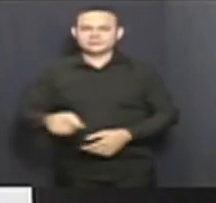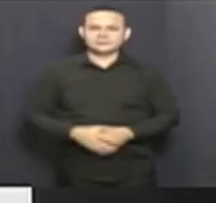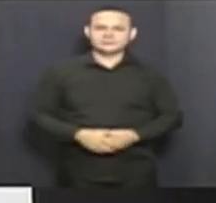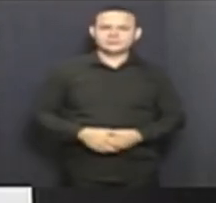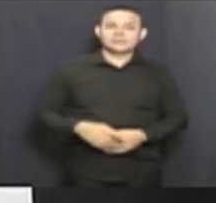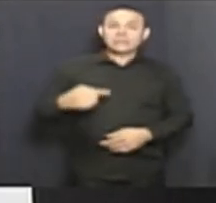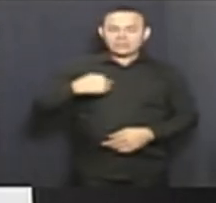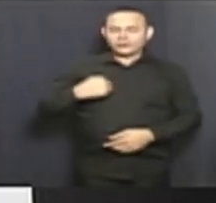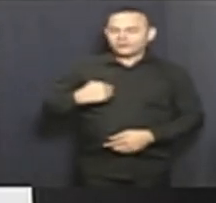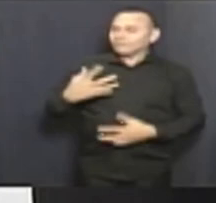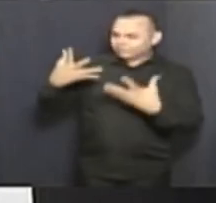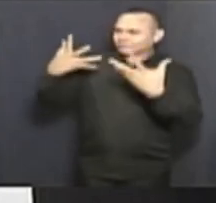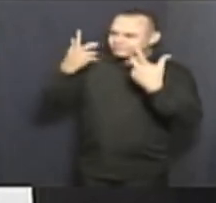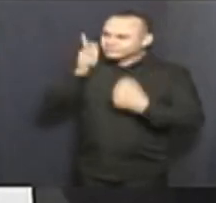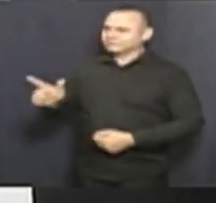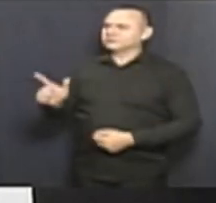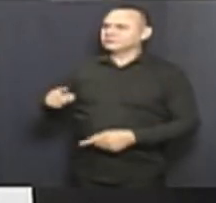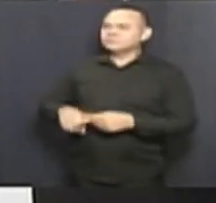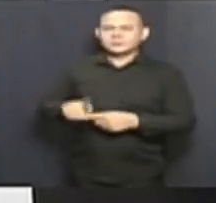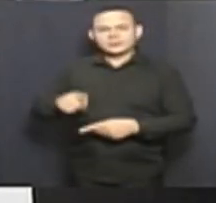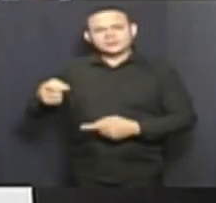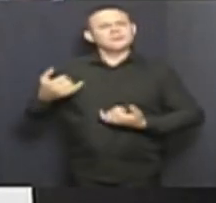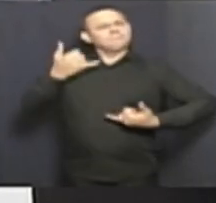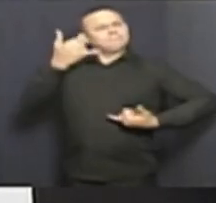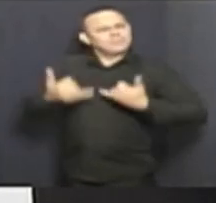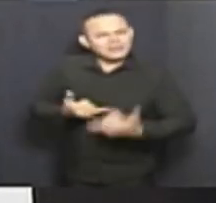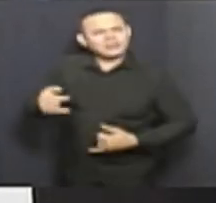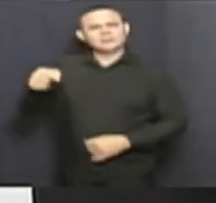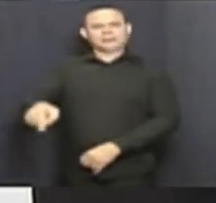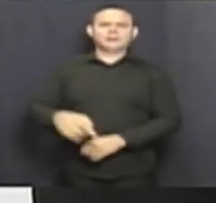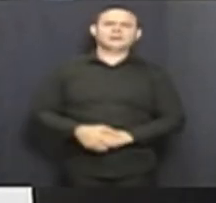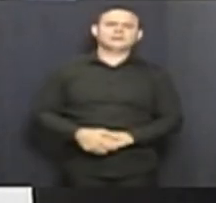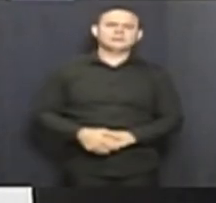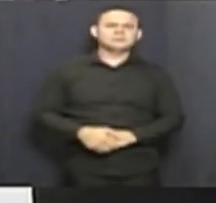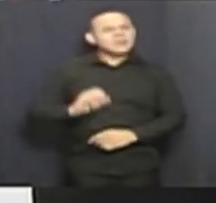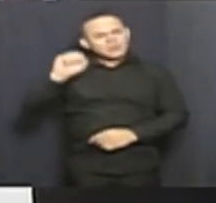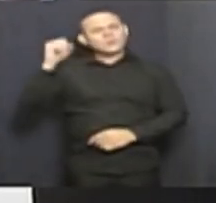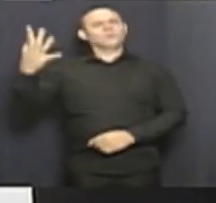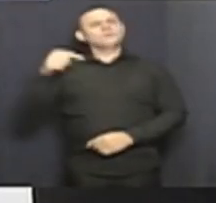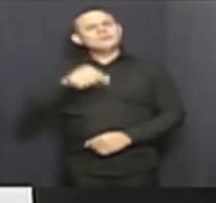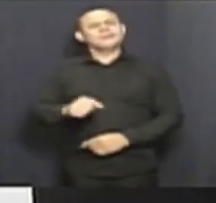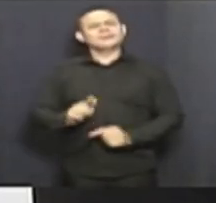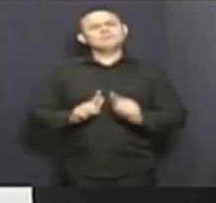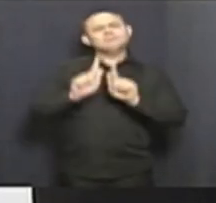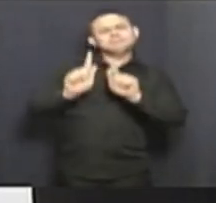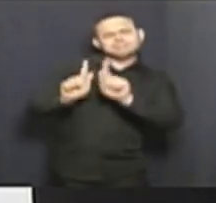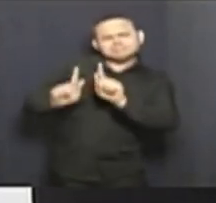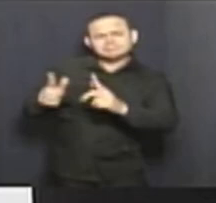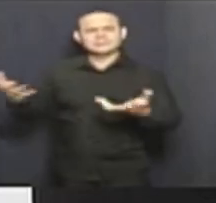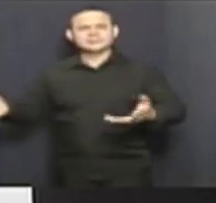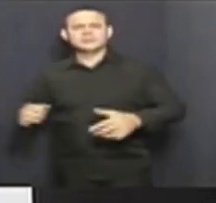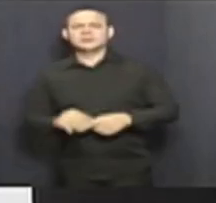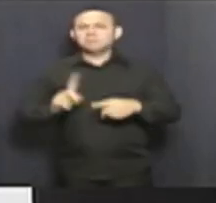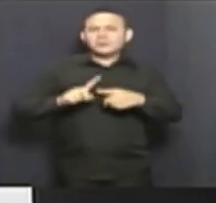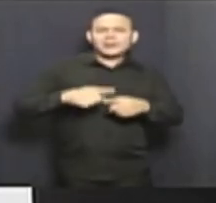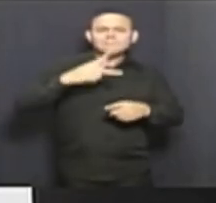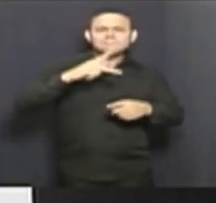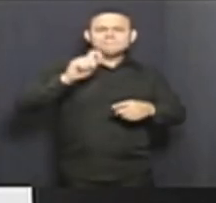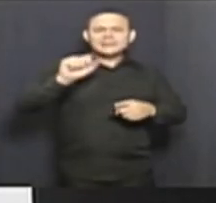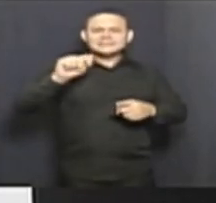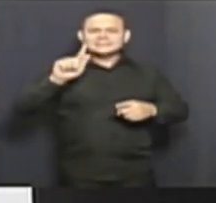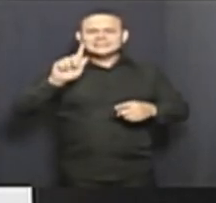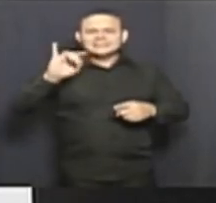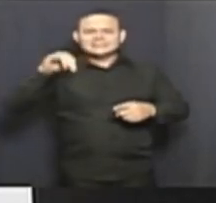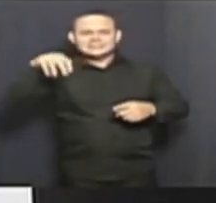é é brincadeira o que fica acontecendo aqui porque a gente vê numa pesquisa